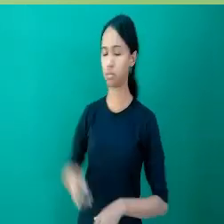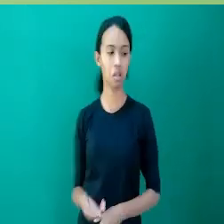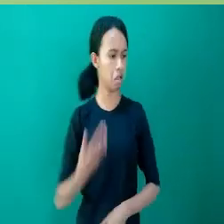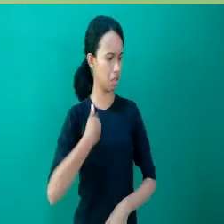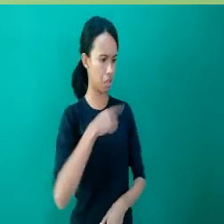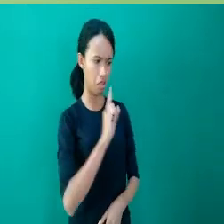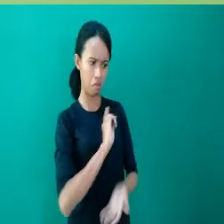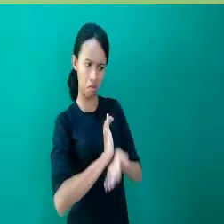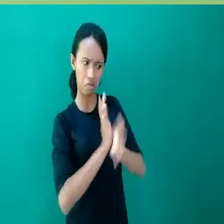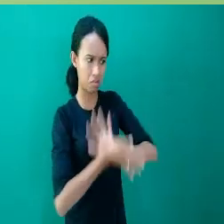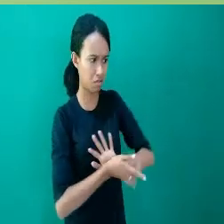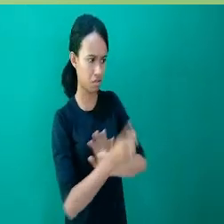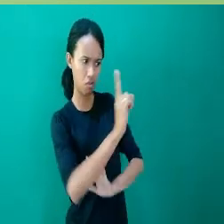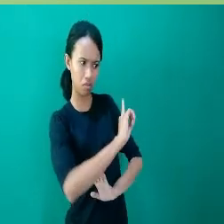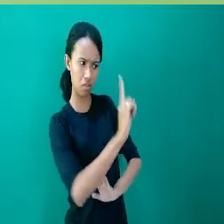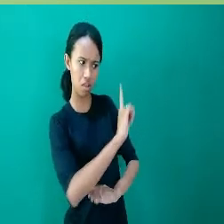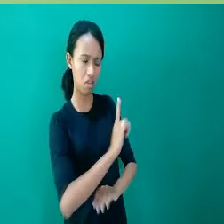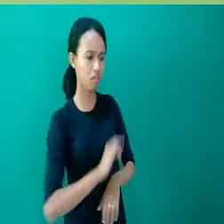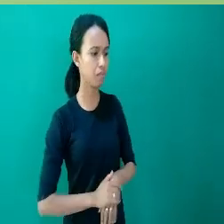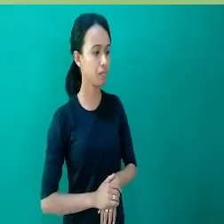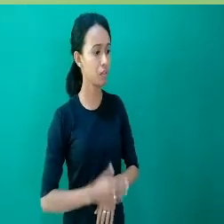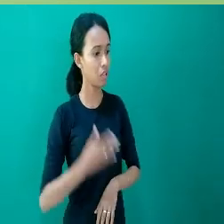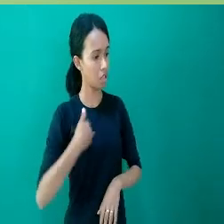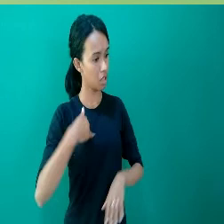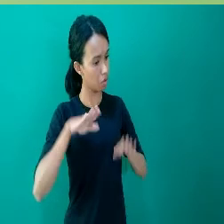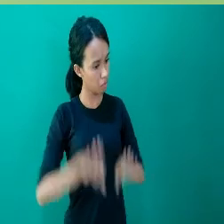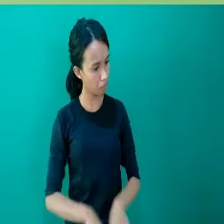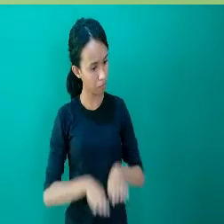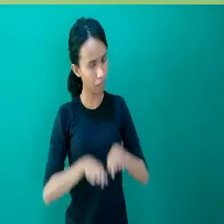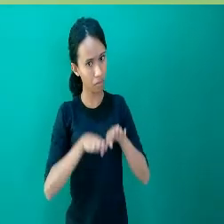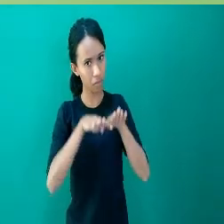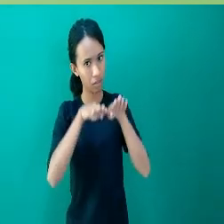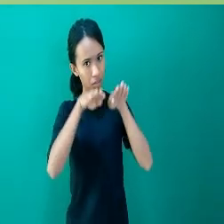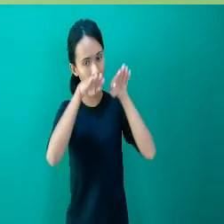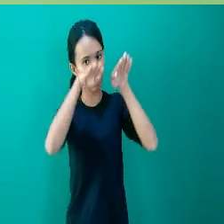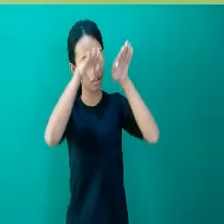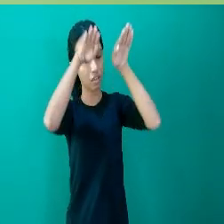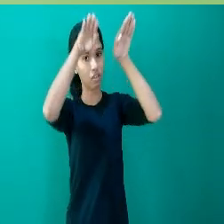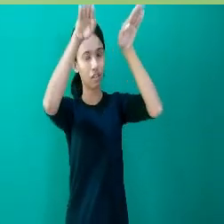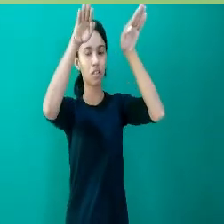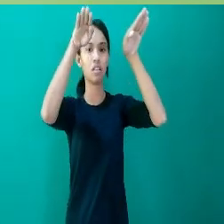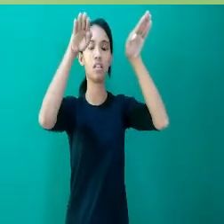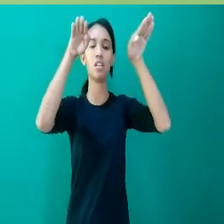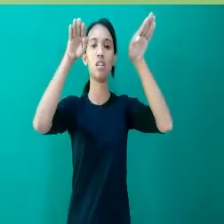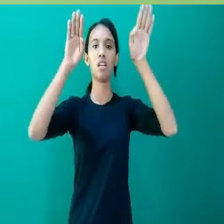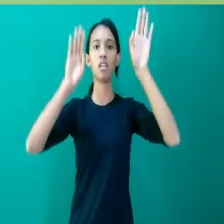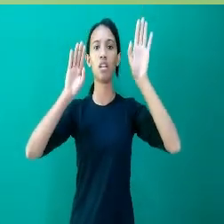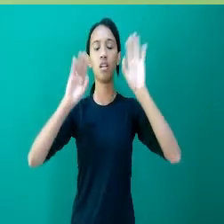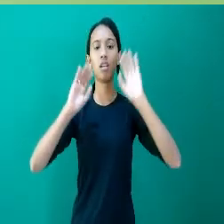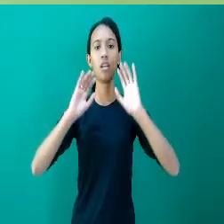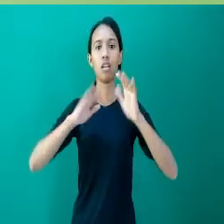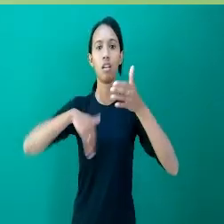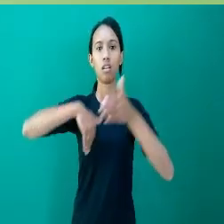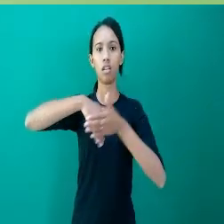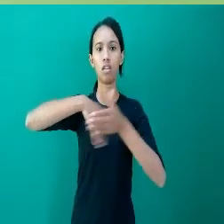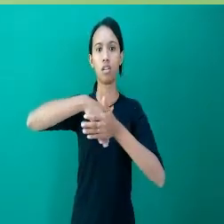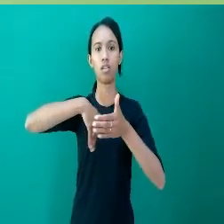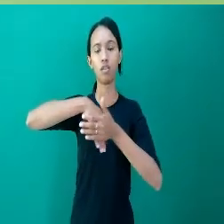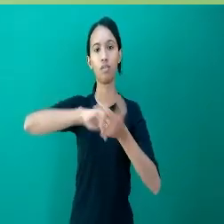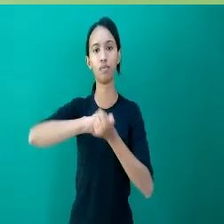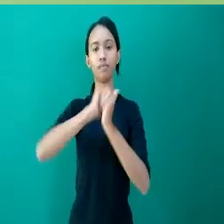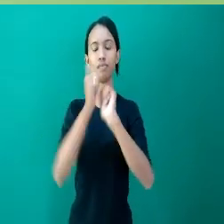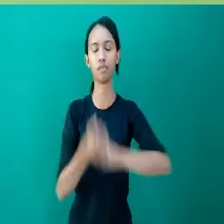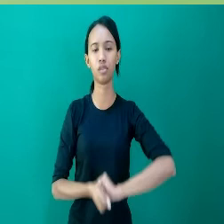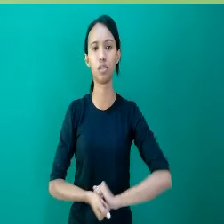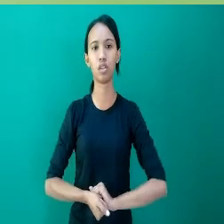eu não sou racista. Aí ele dizia até assim: eu cresci, eu era até goleiro, perto de uma comunidade quilombola,